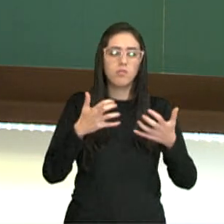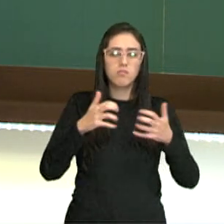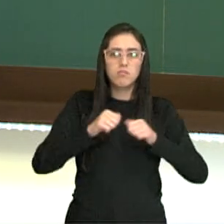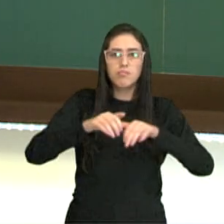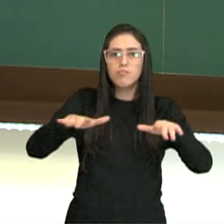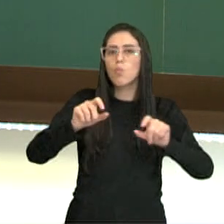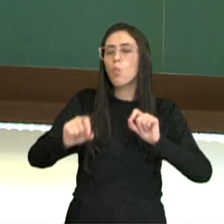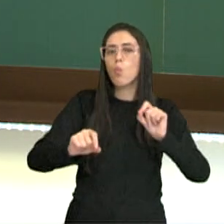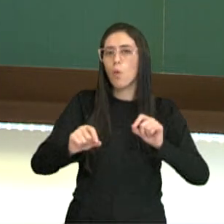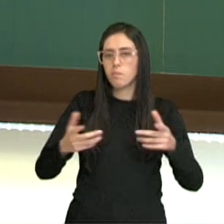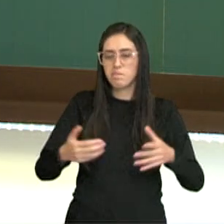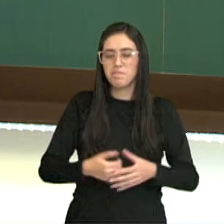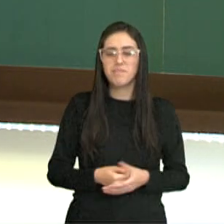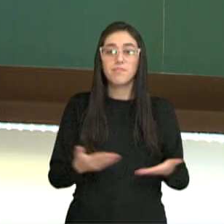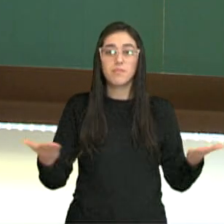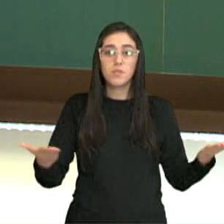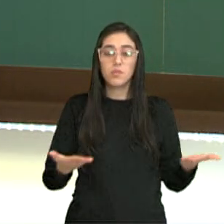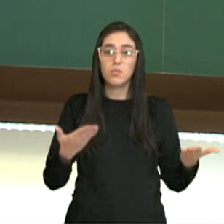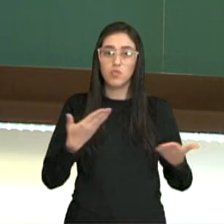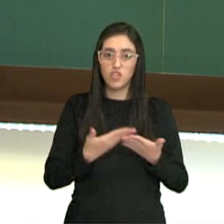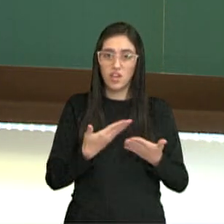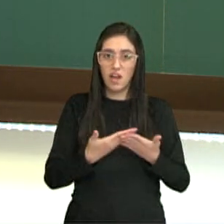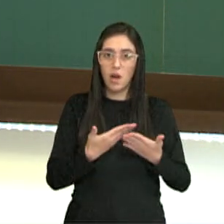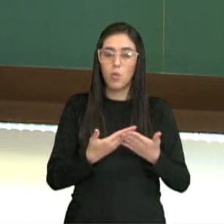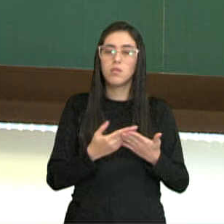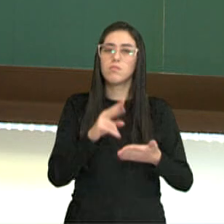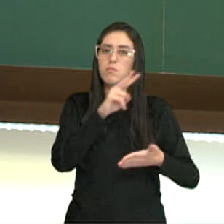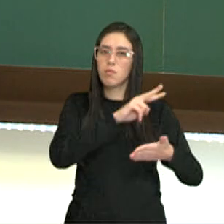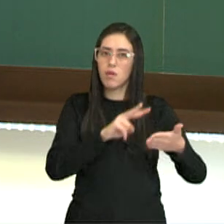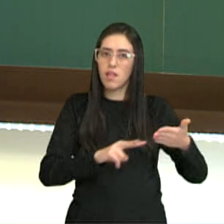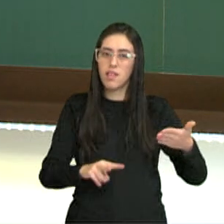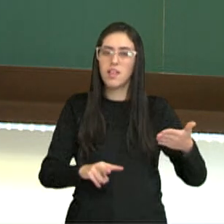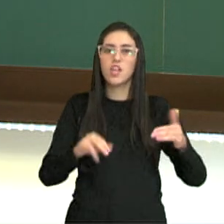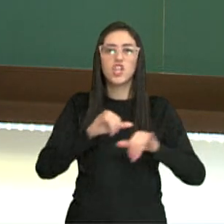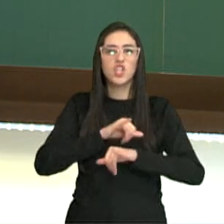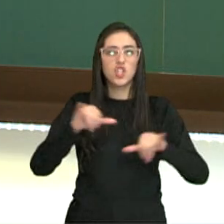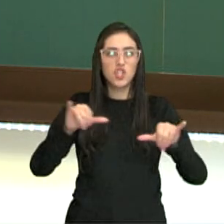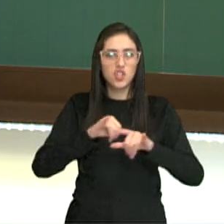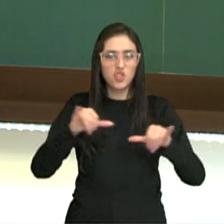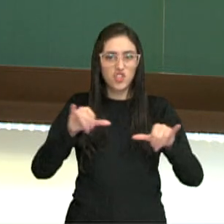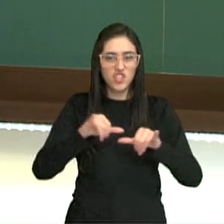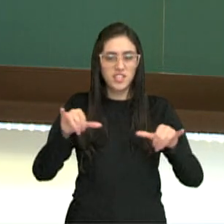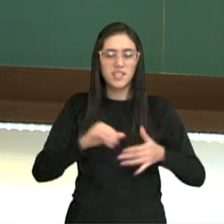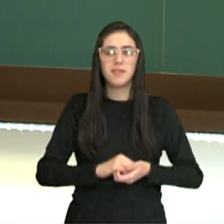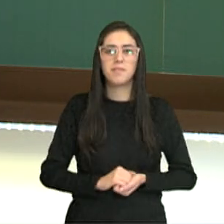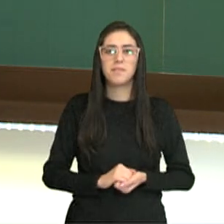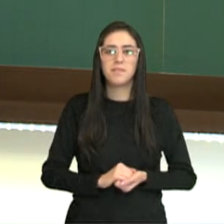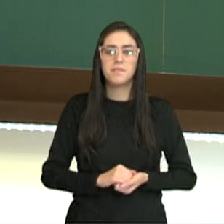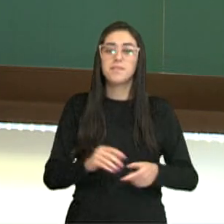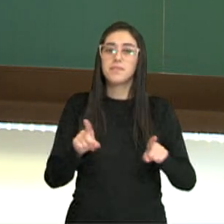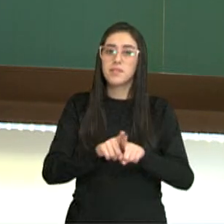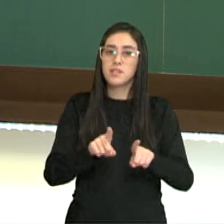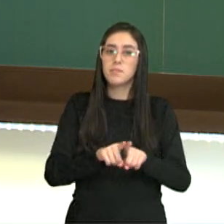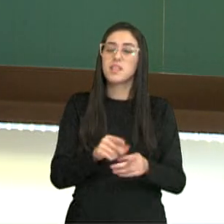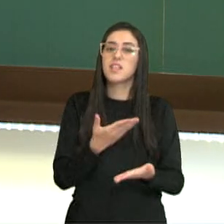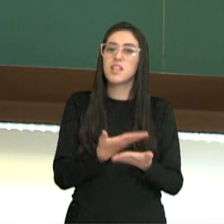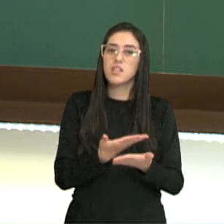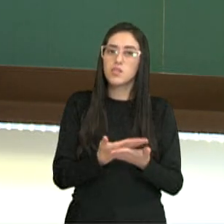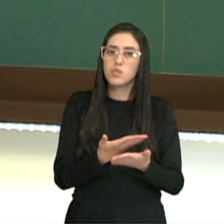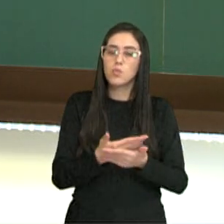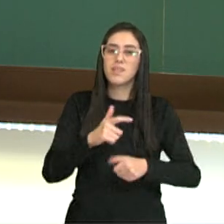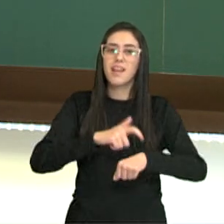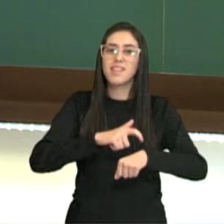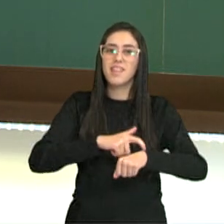Ó. Na aula de hoje, nós lemos e interpretamos um trecho de uma notícia. E estudamos também os